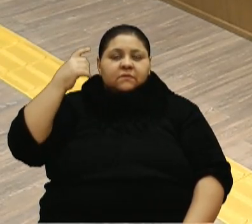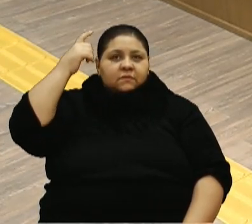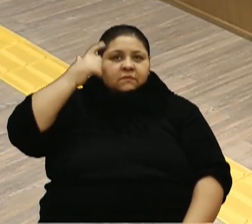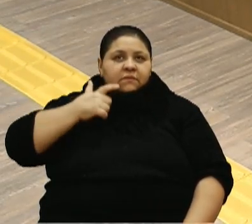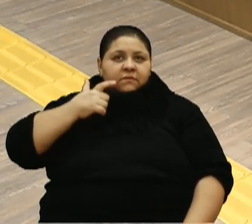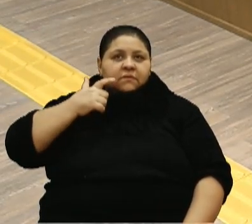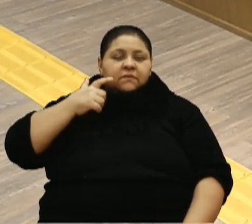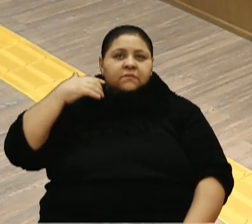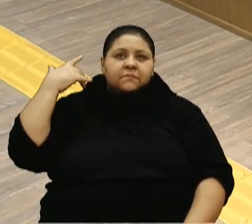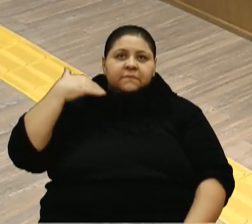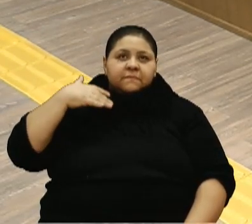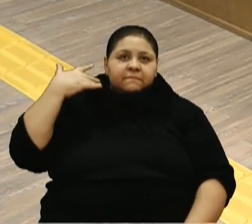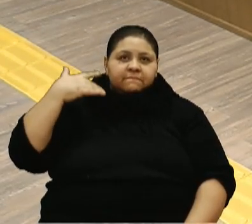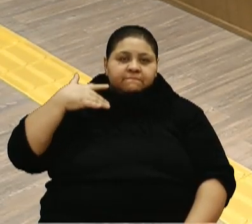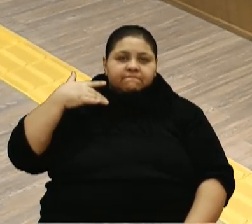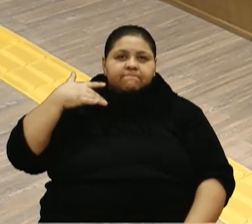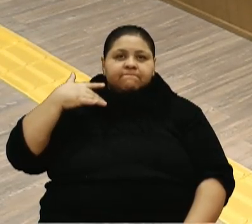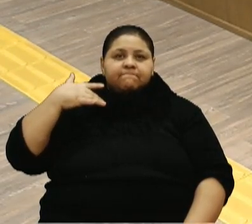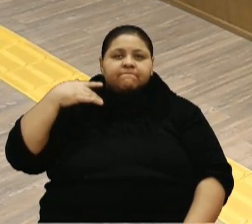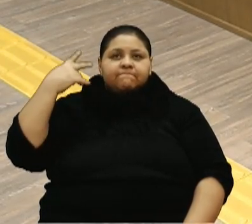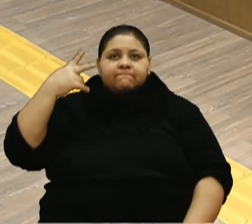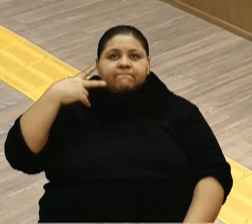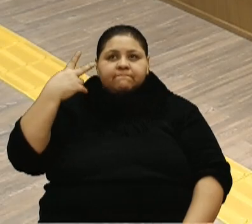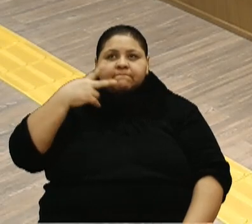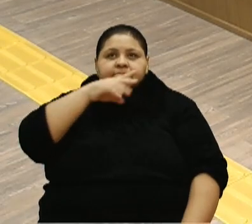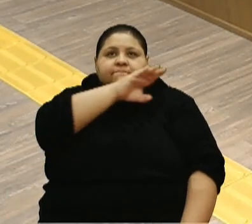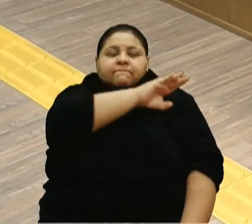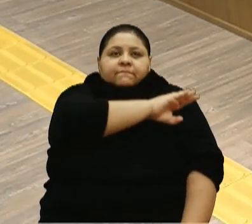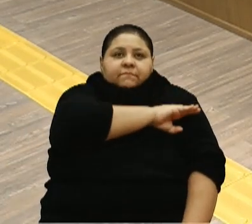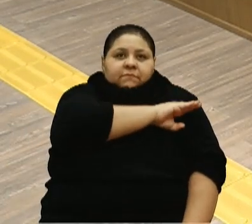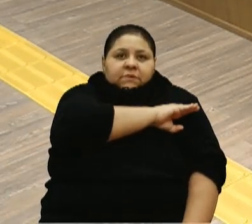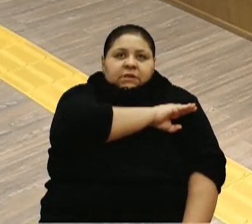Caranhato, presidente, vereadora Andressa Marques, vereador